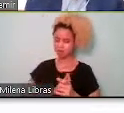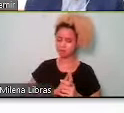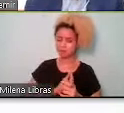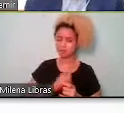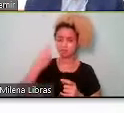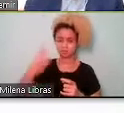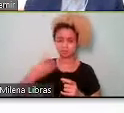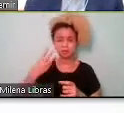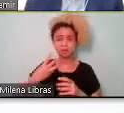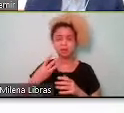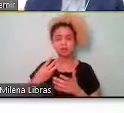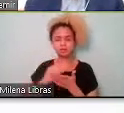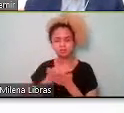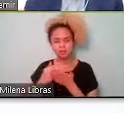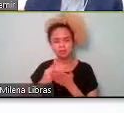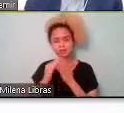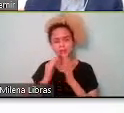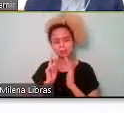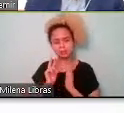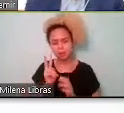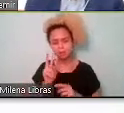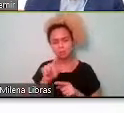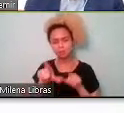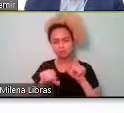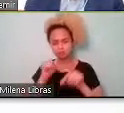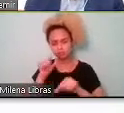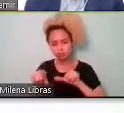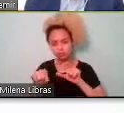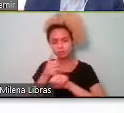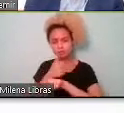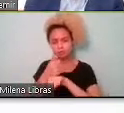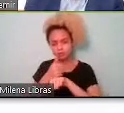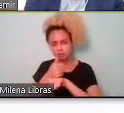Comece sempre contratando profissionais habilitados e capacitados.